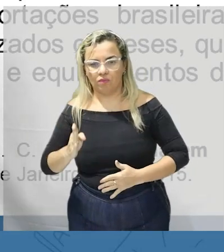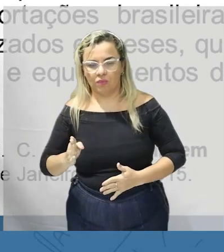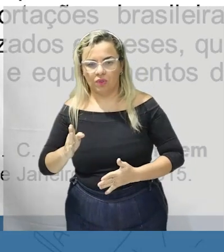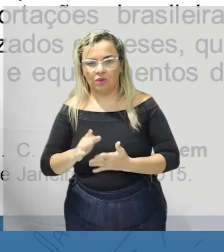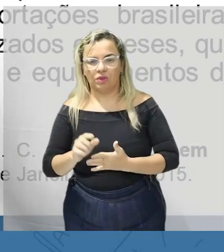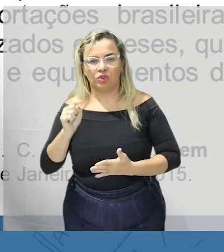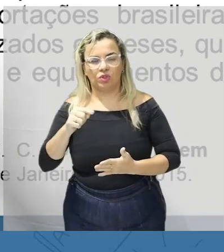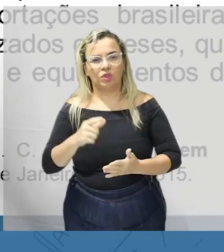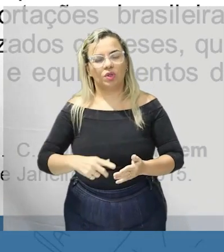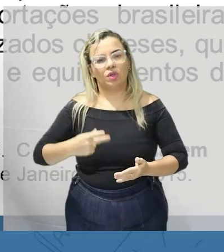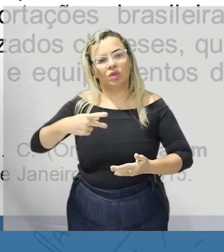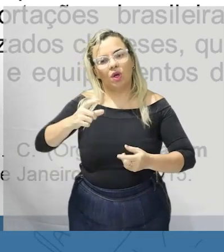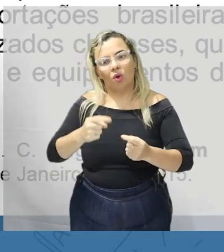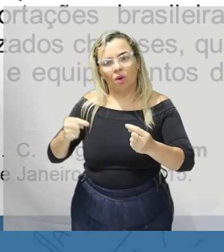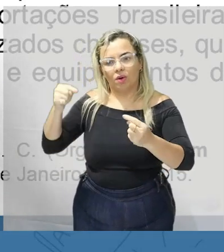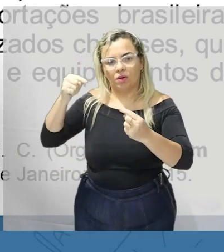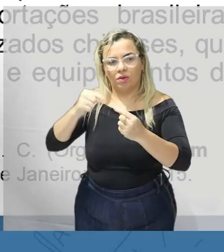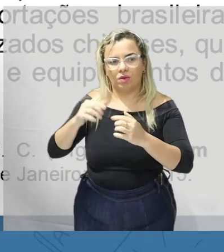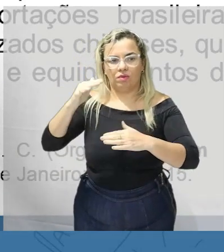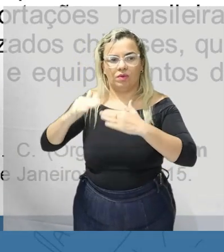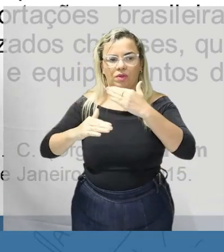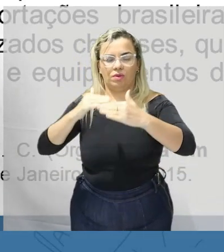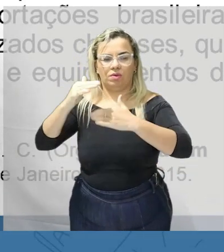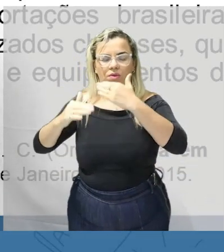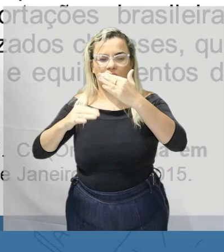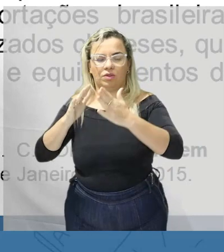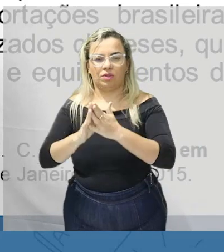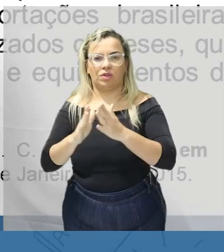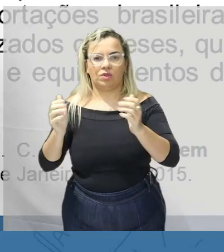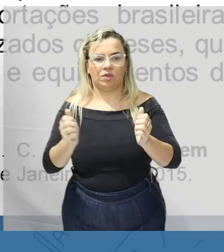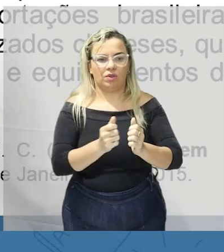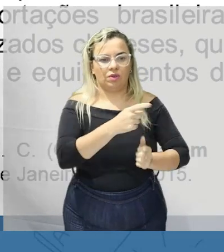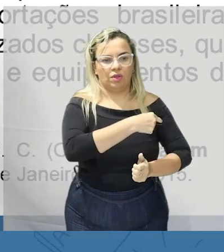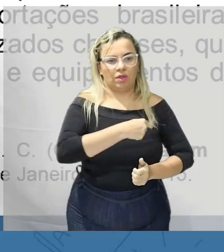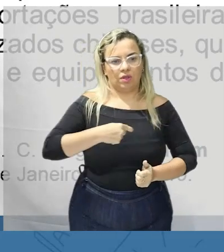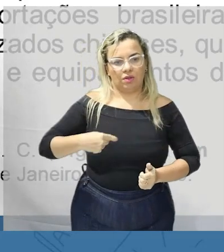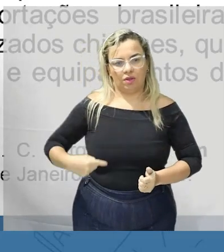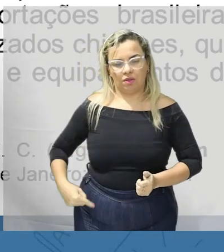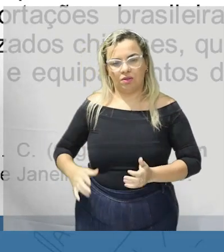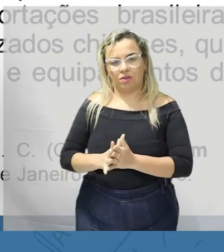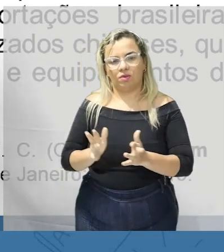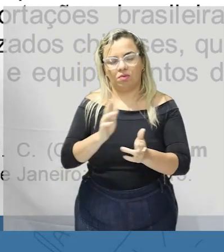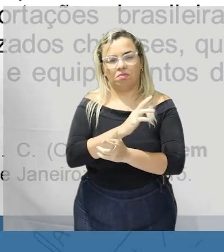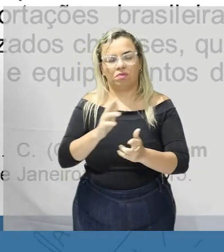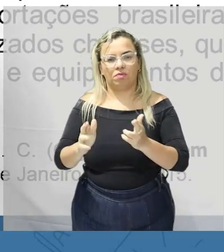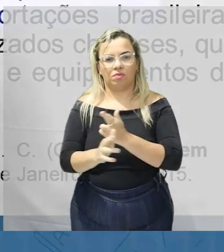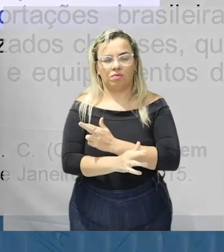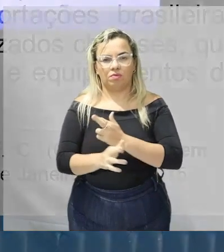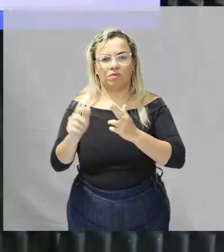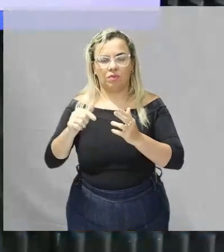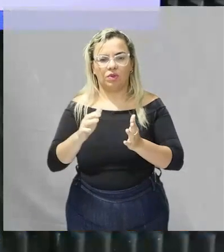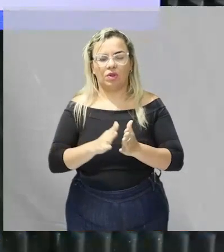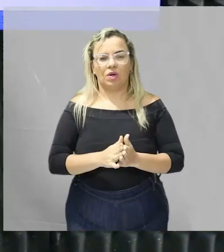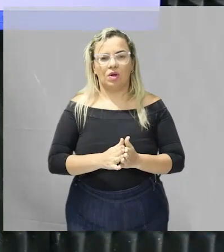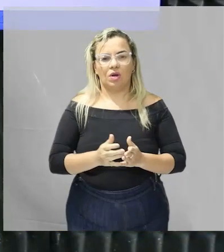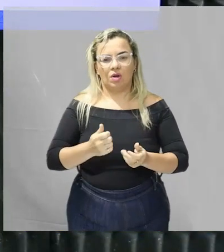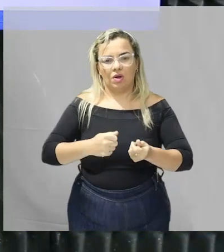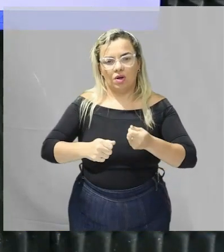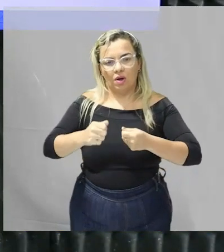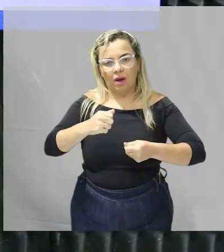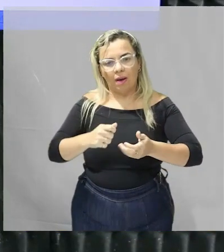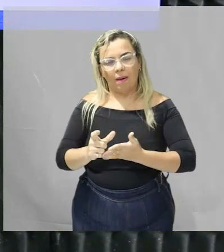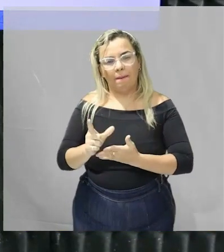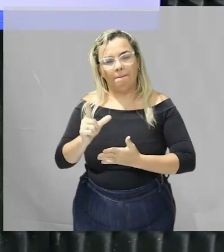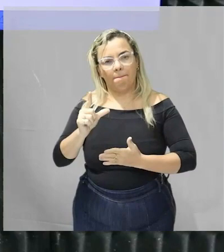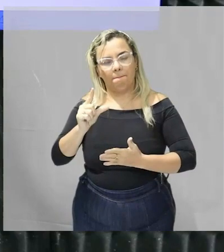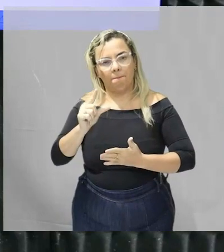reiterado seu objetivo de desenvolver com a China uma relação comercial menos assimétrica.